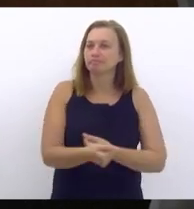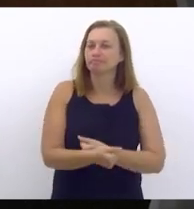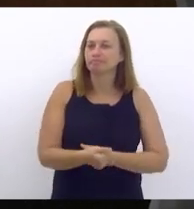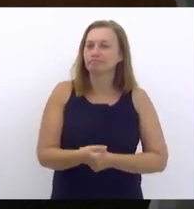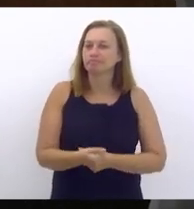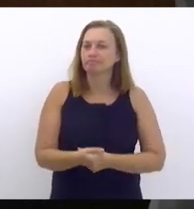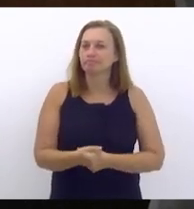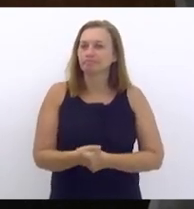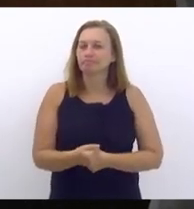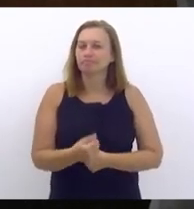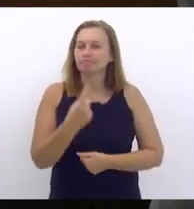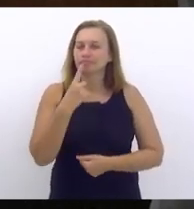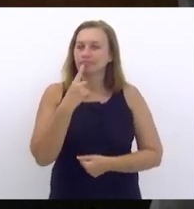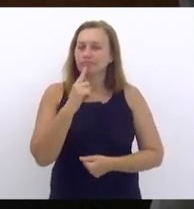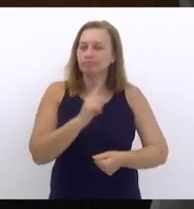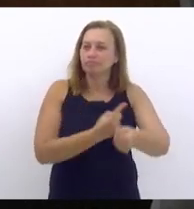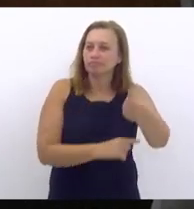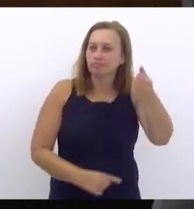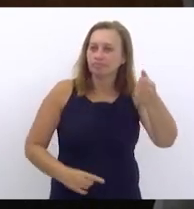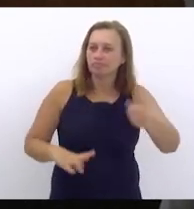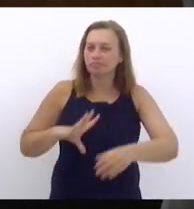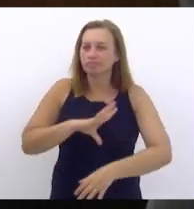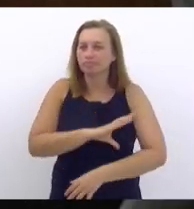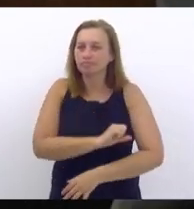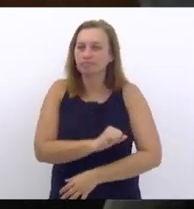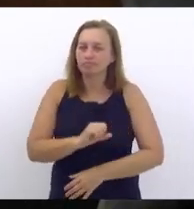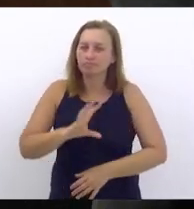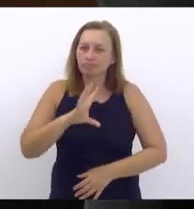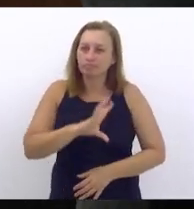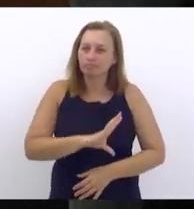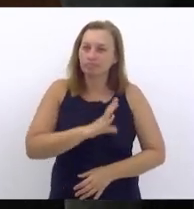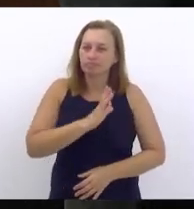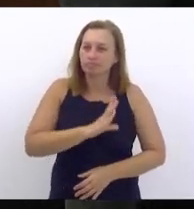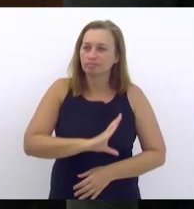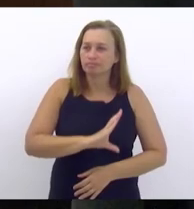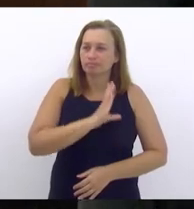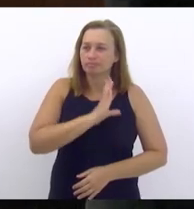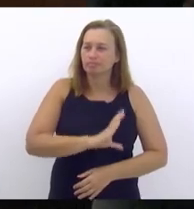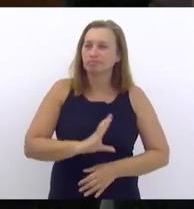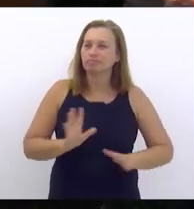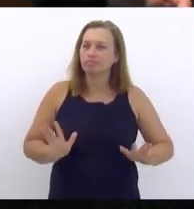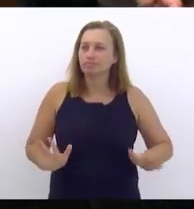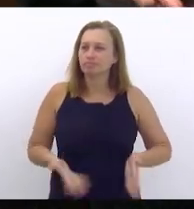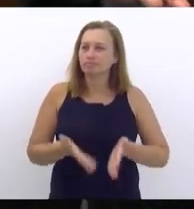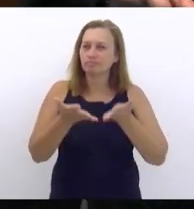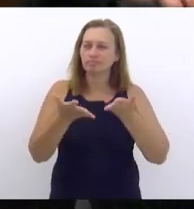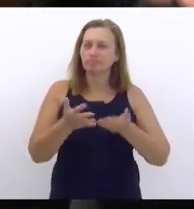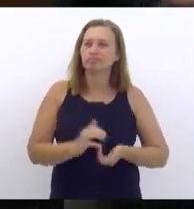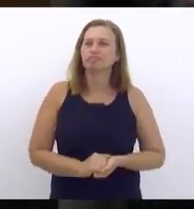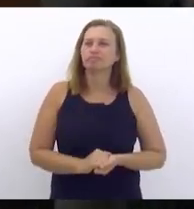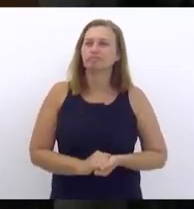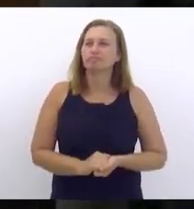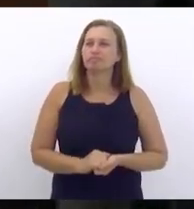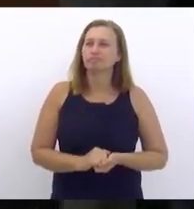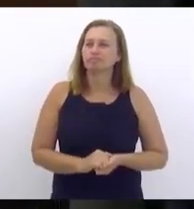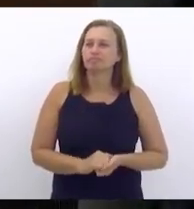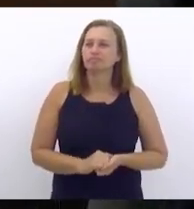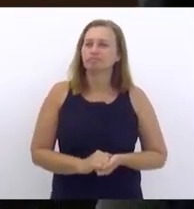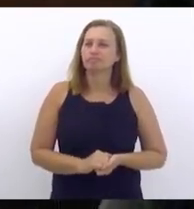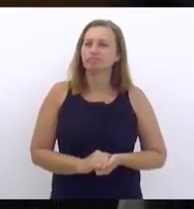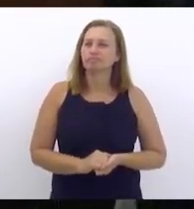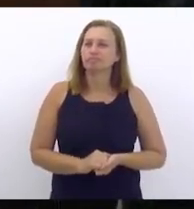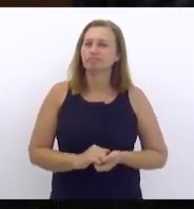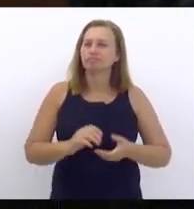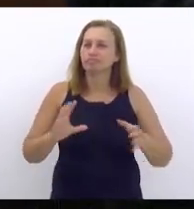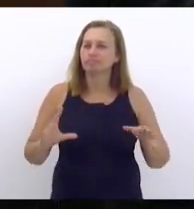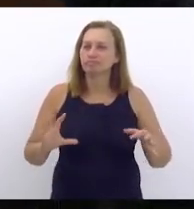Sangue, Amor e Paixão, uma iniciativa que alinhou nossa